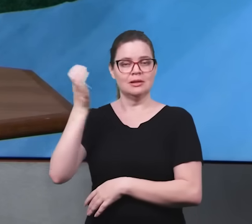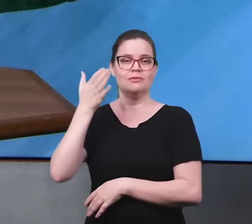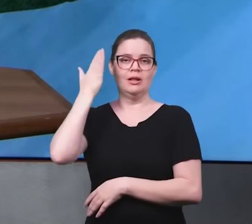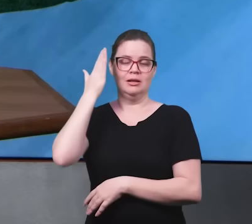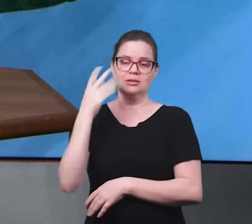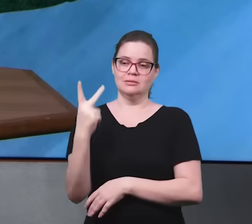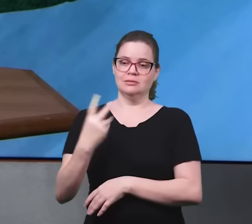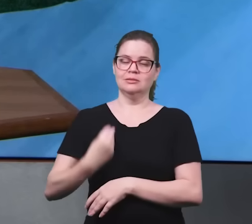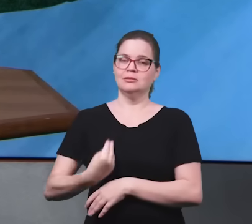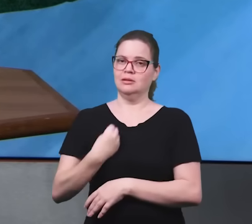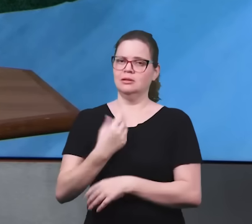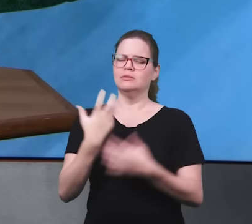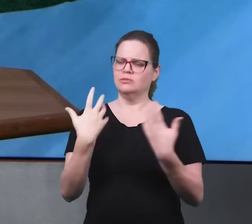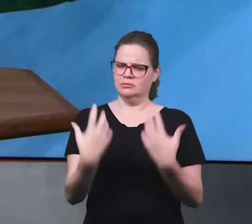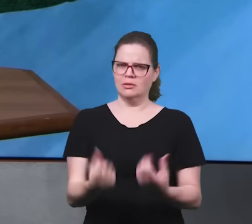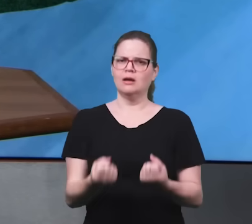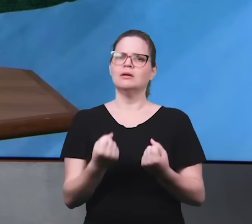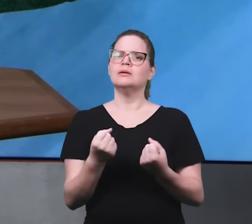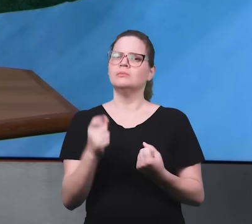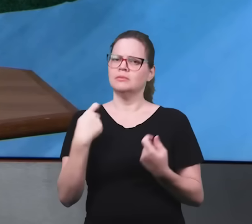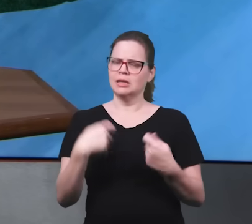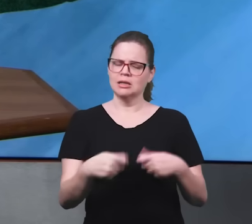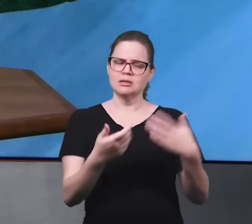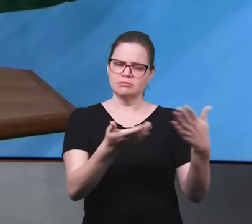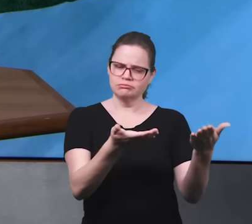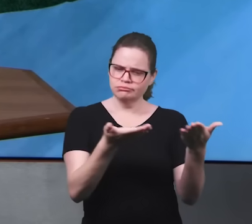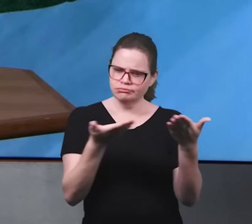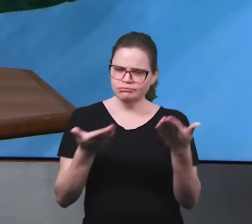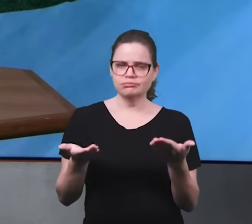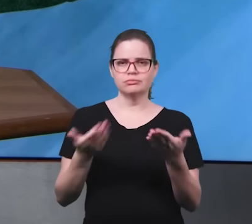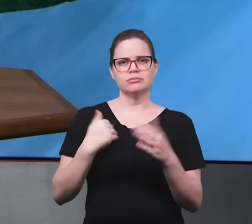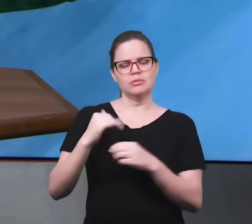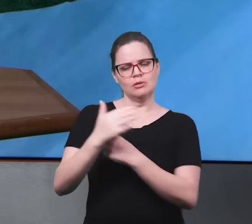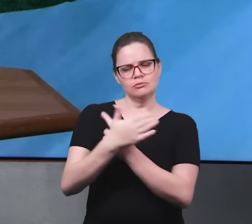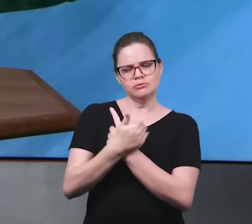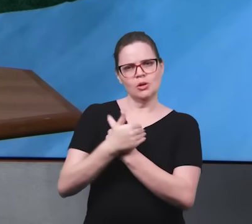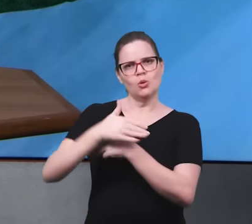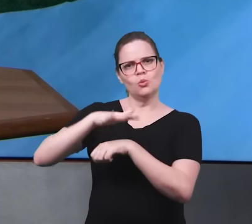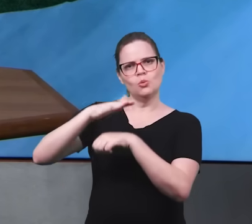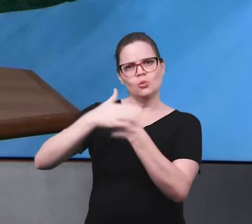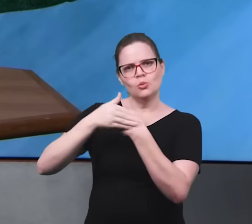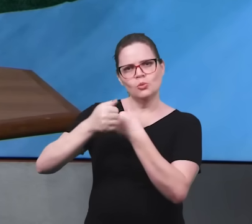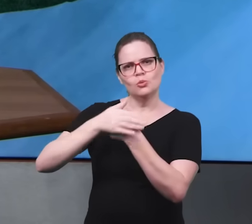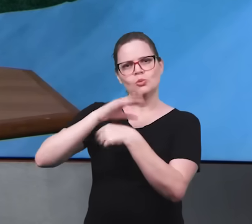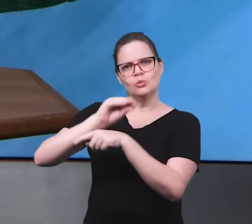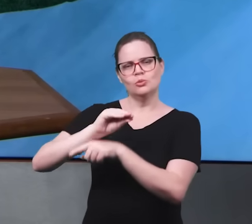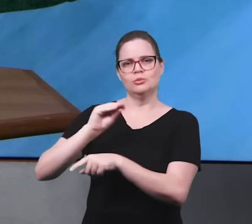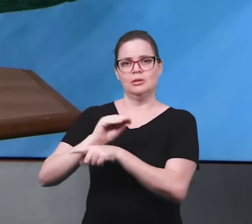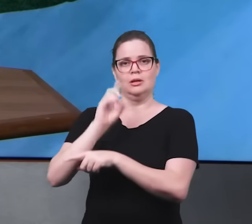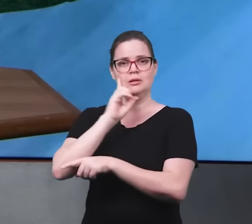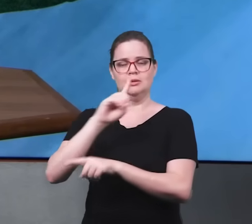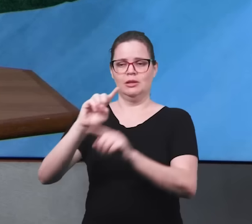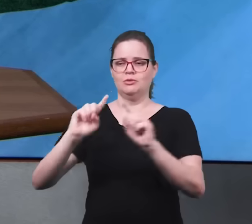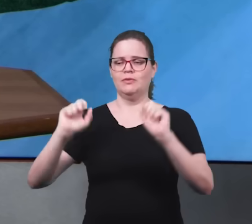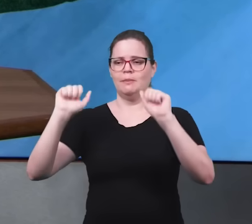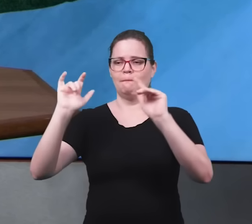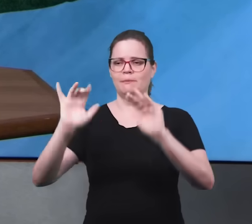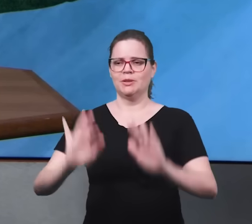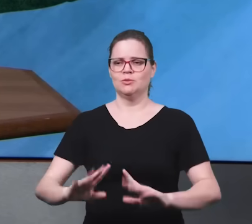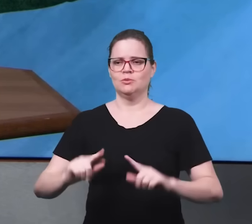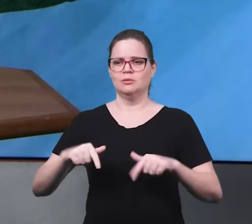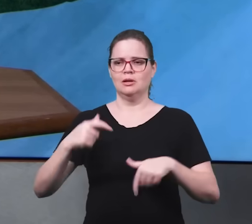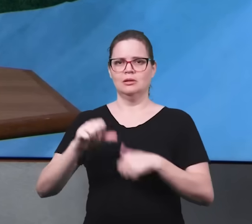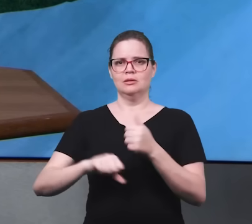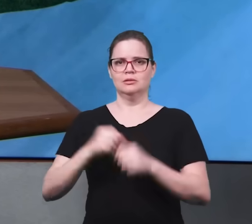palavra viva. Vamos recebê-los, vamos acolher. E Deus vai realizar a obra, transformando as vidas